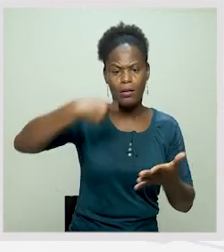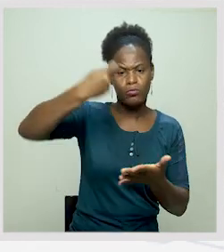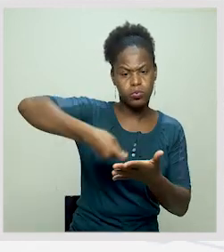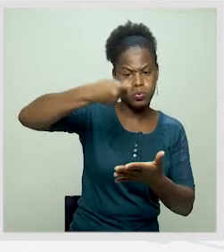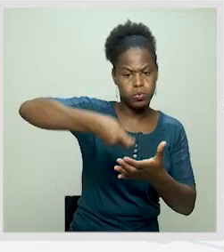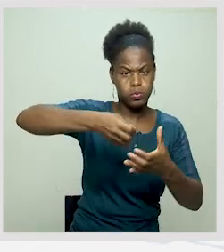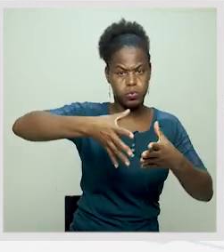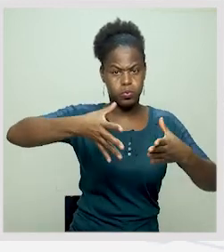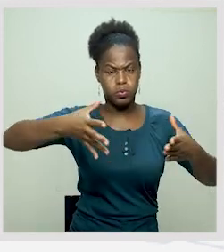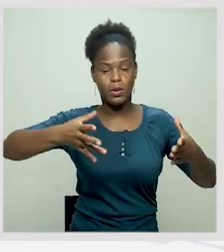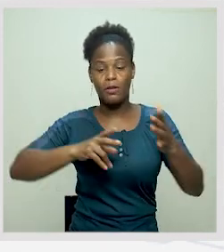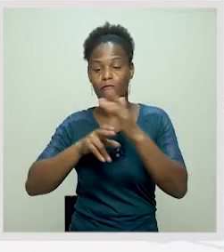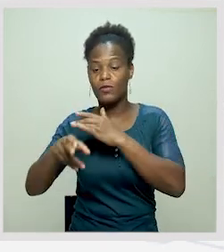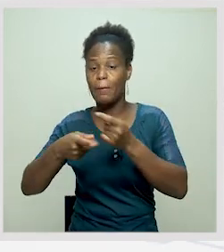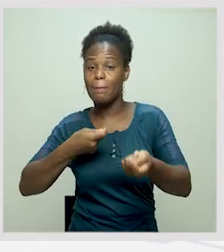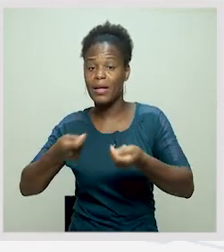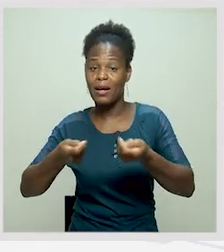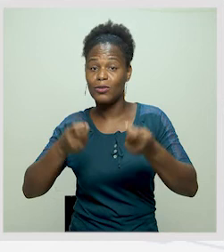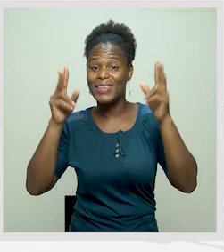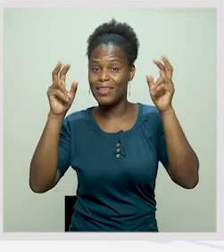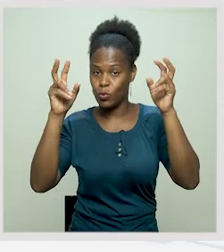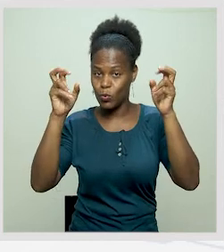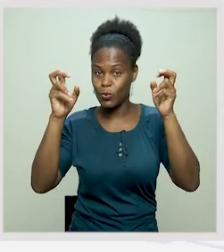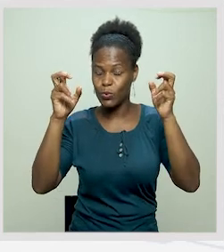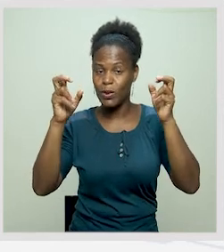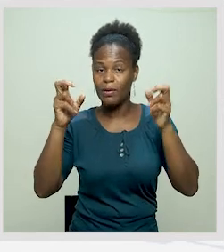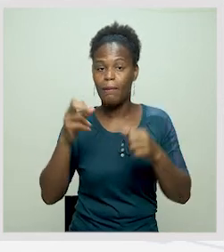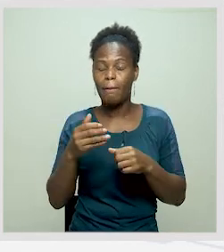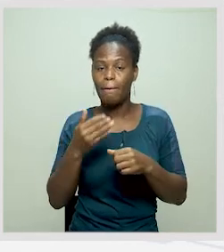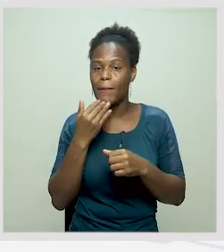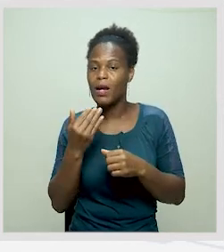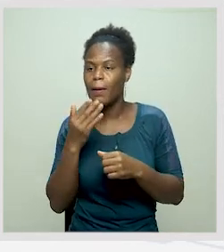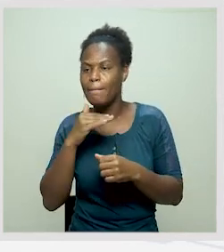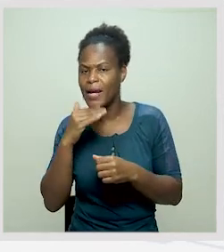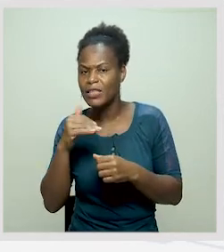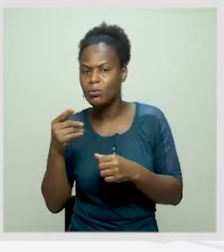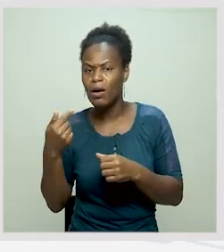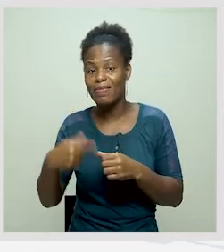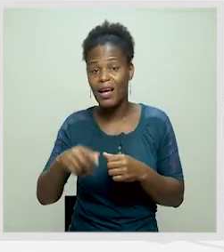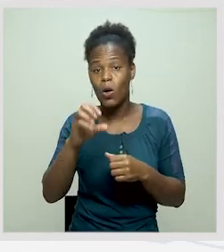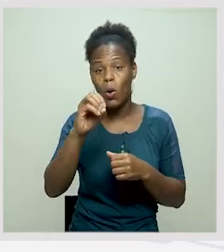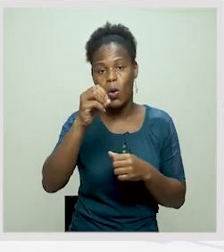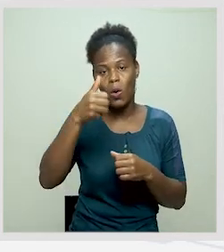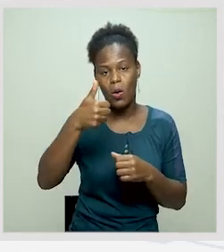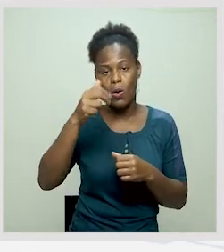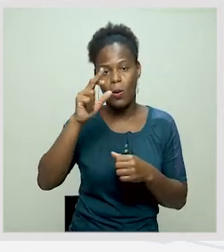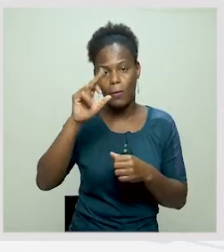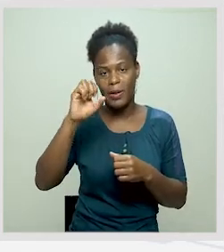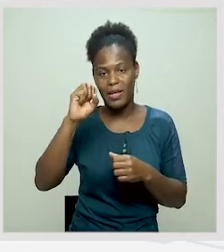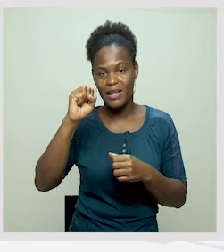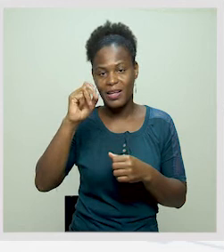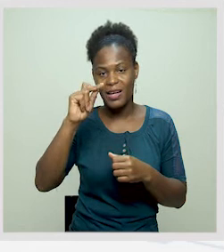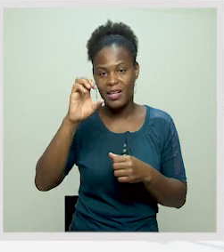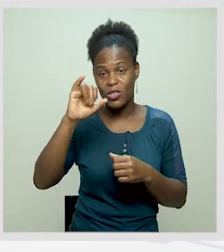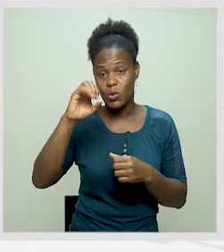investimentos, recorreu ao mercado de títulos, emitindo um empréstimo obrigacionista.